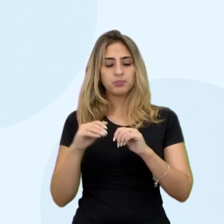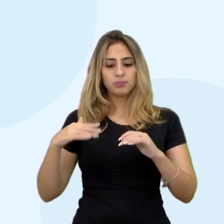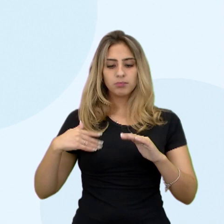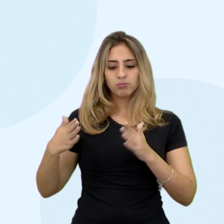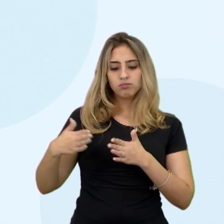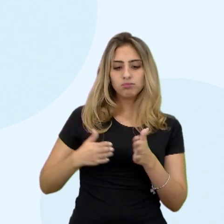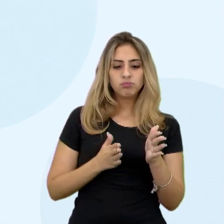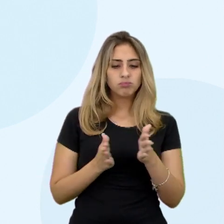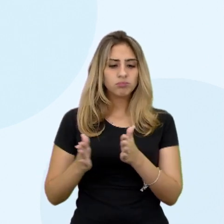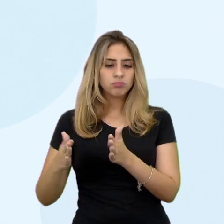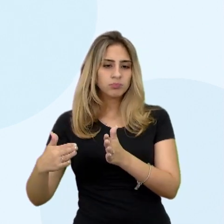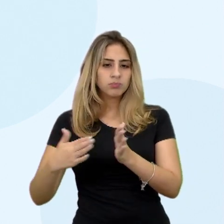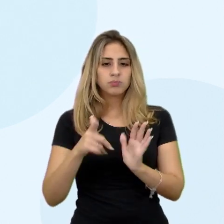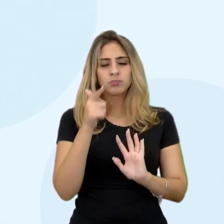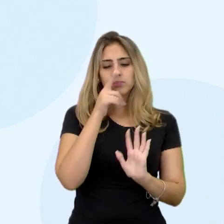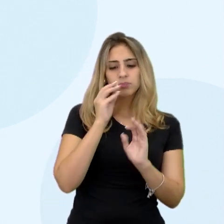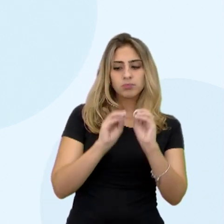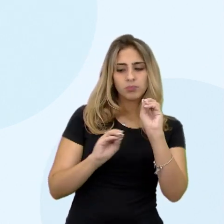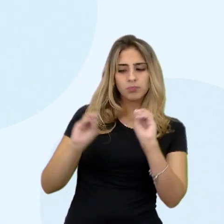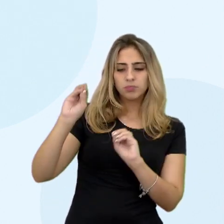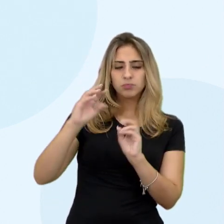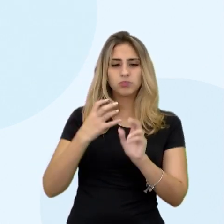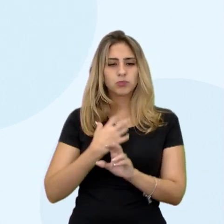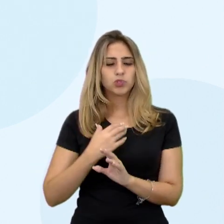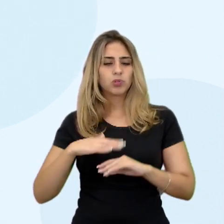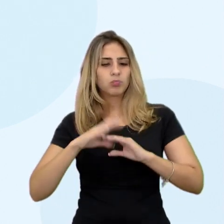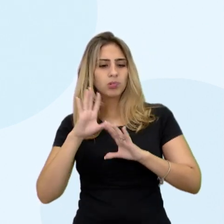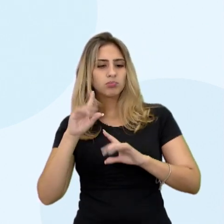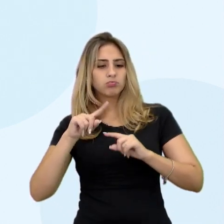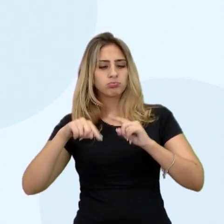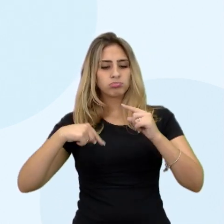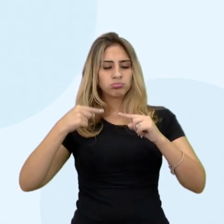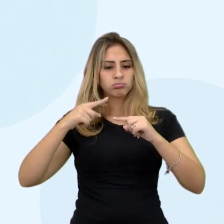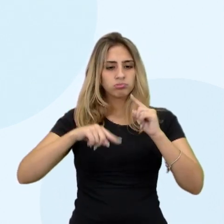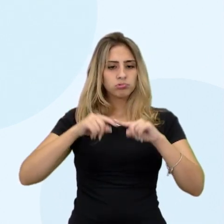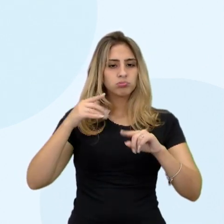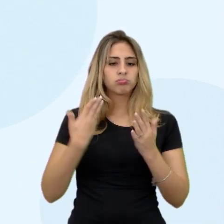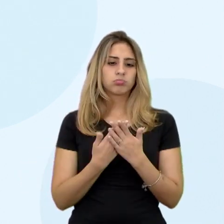guiando você através do objeto de estudo que você está fazendo.